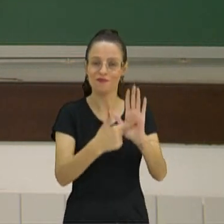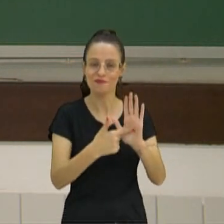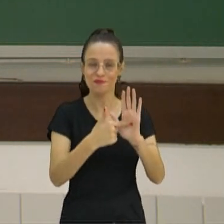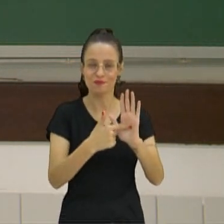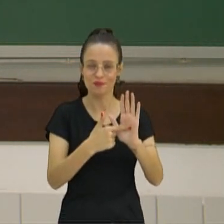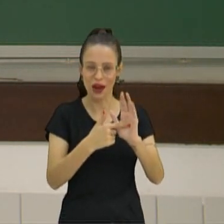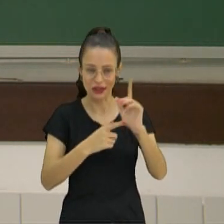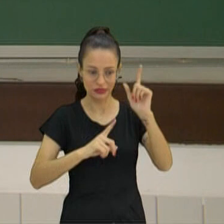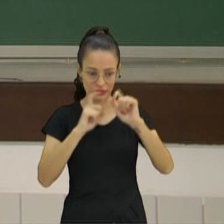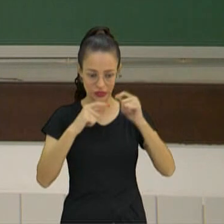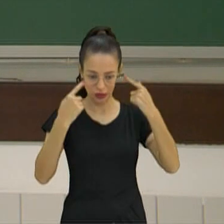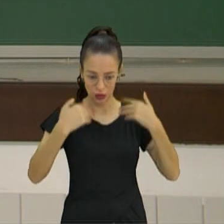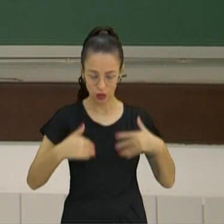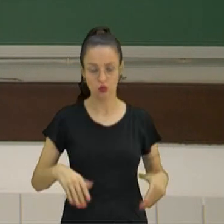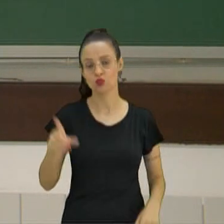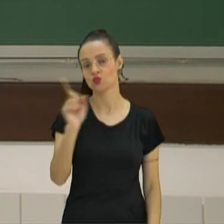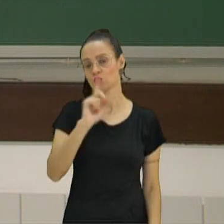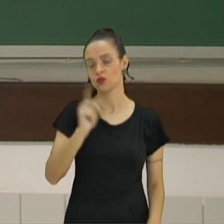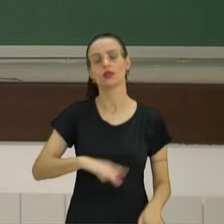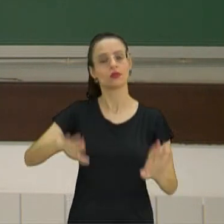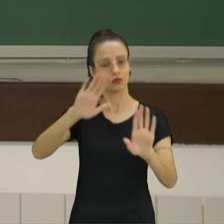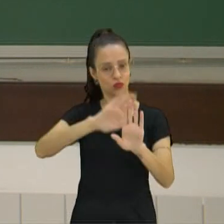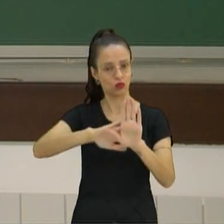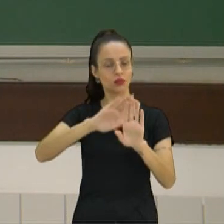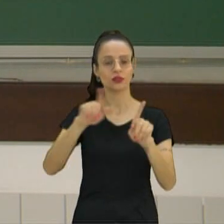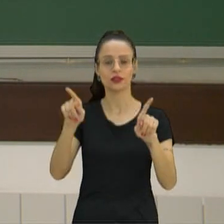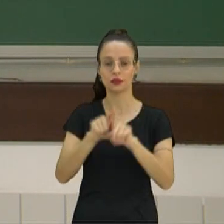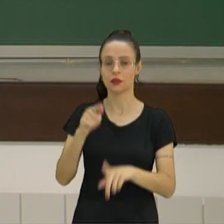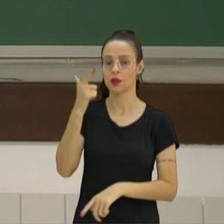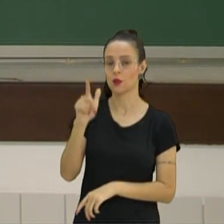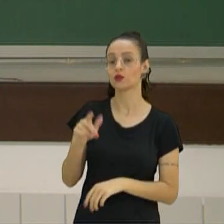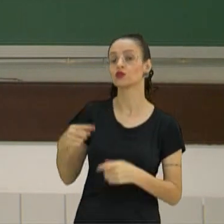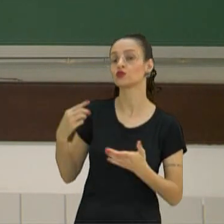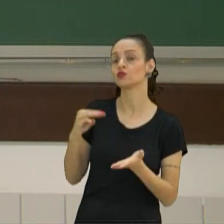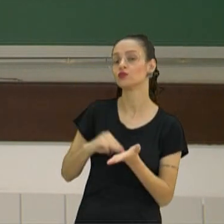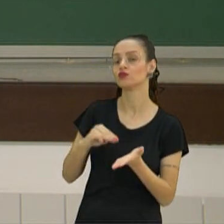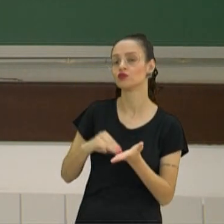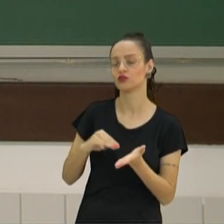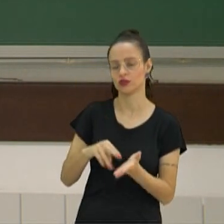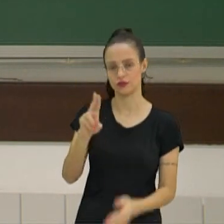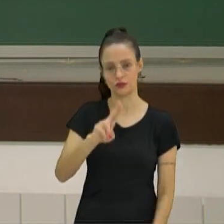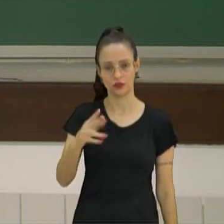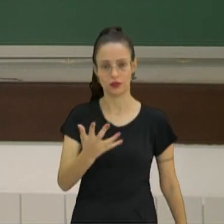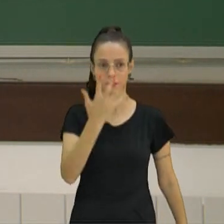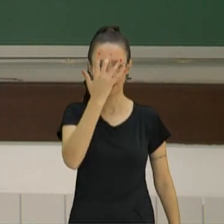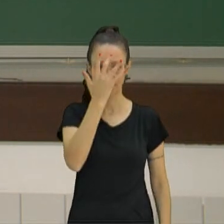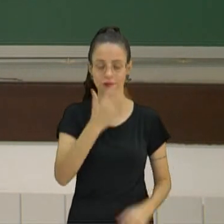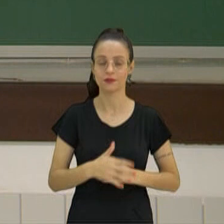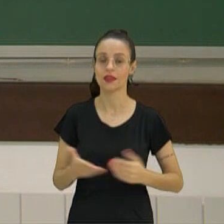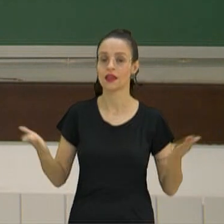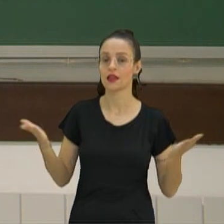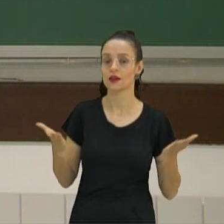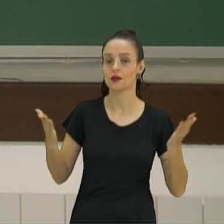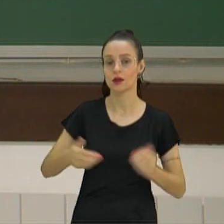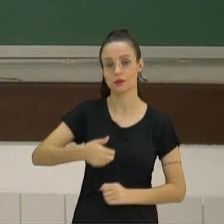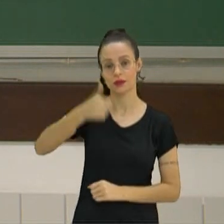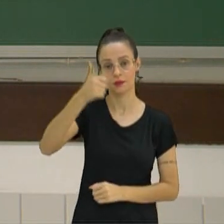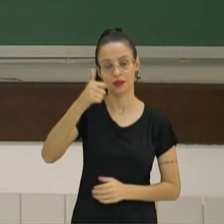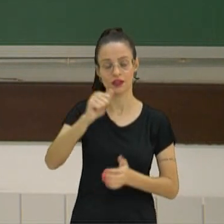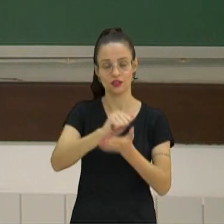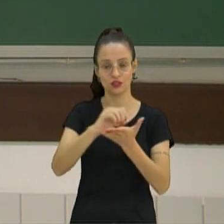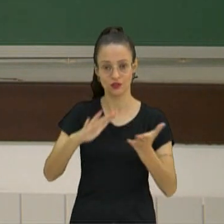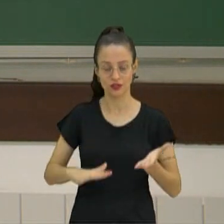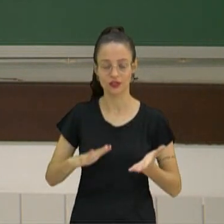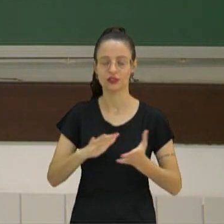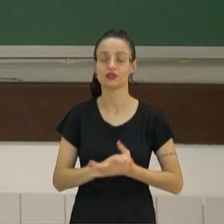aparência, mas também tinha outros recursos por trás do uso dessas máscaras. Pessoal, agora a gente vai para o nosso primeiro